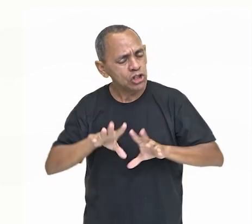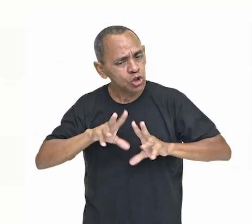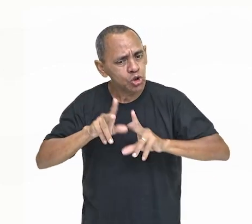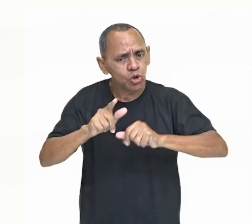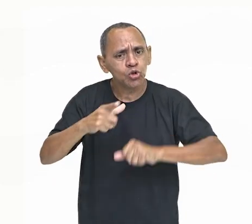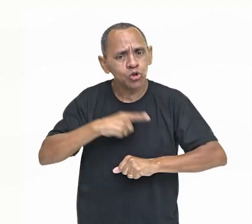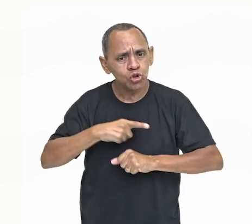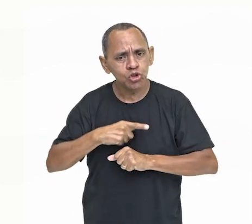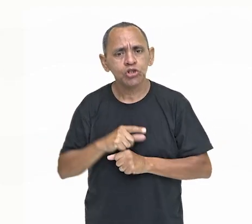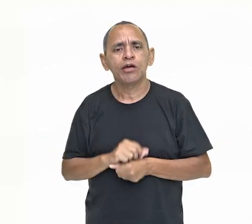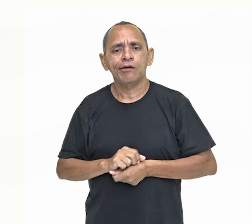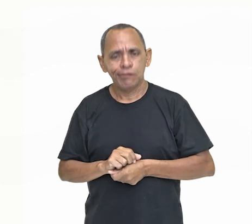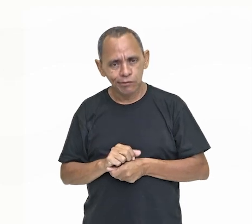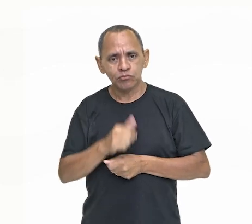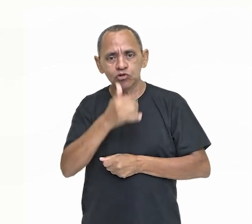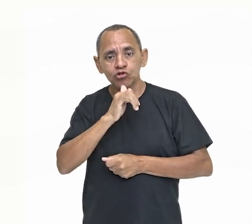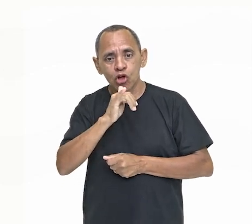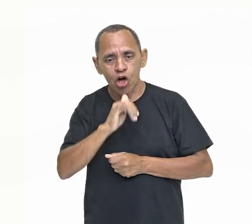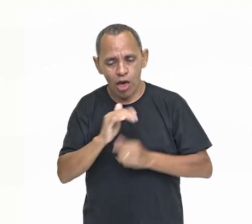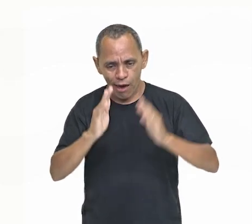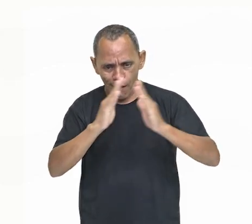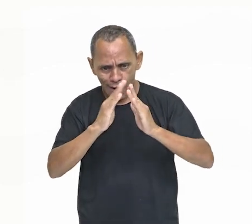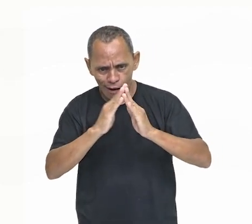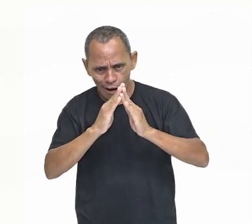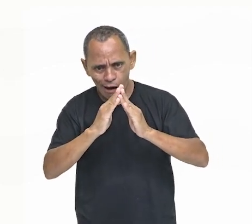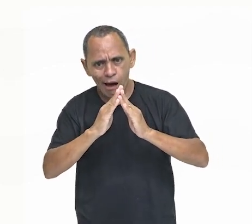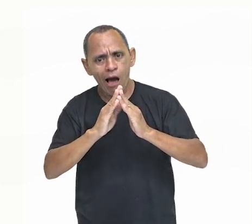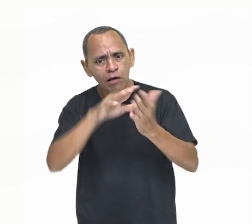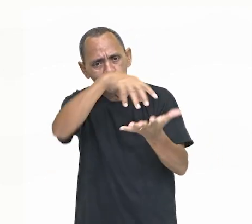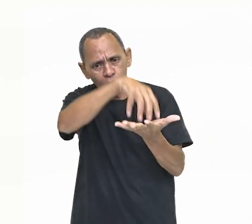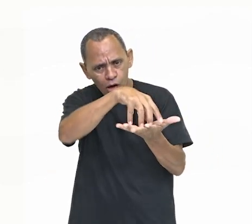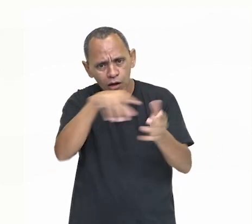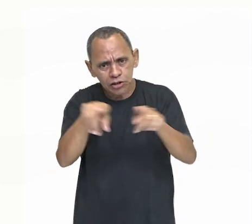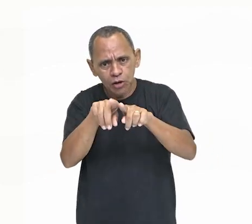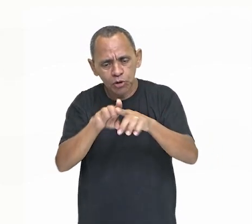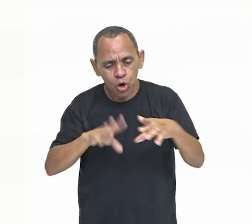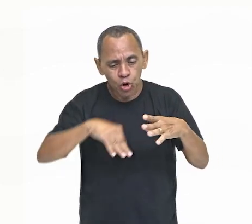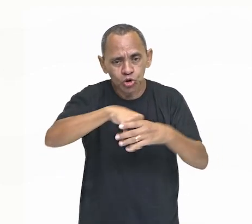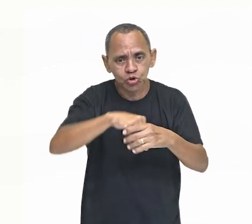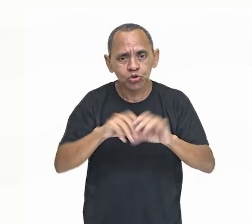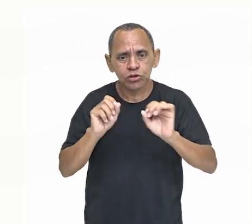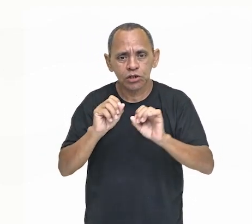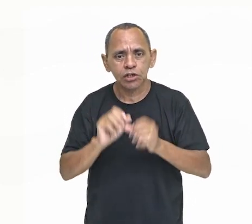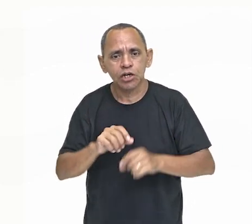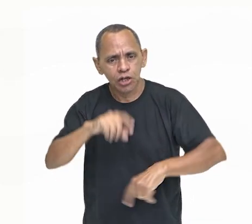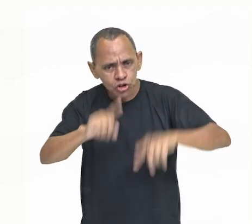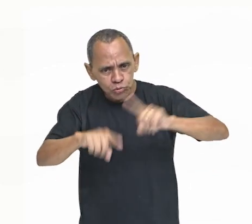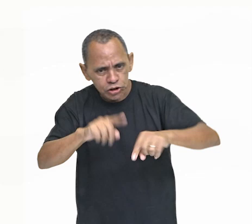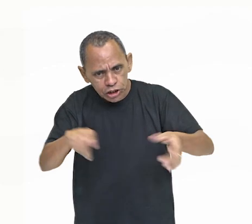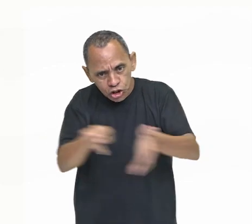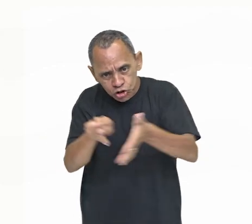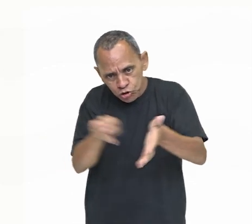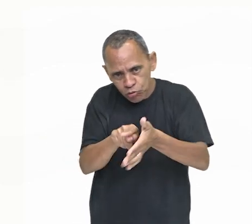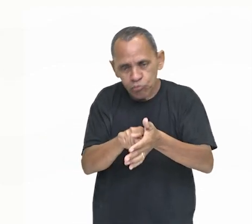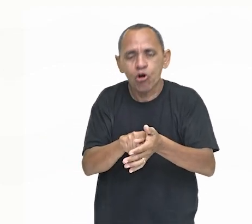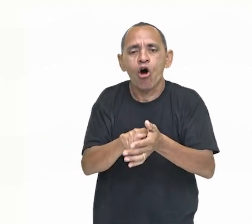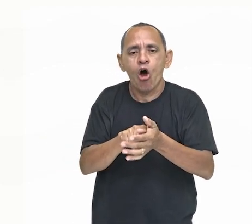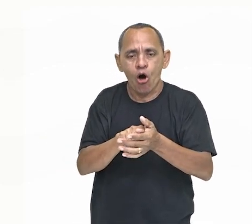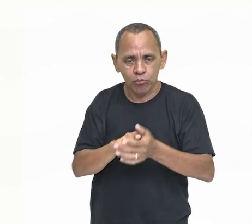que são esses circuitos elétricos? São um conjunto de dispositivos de